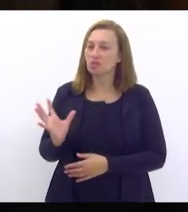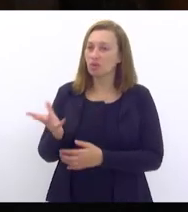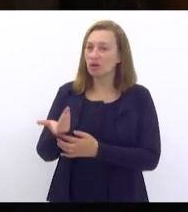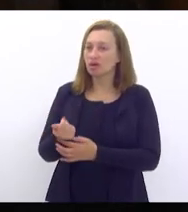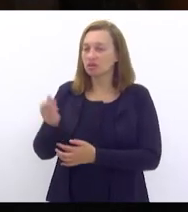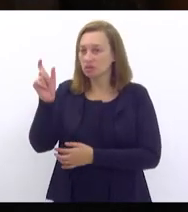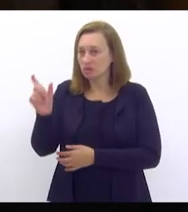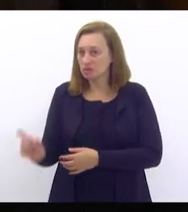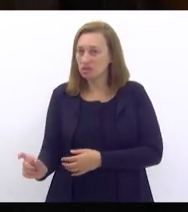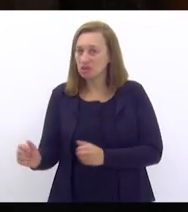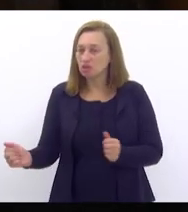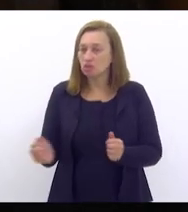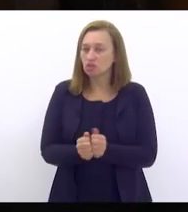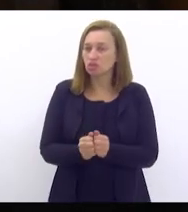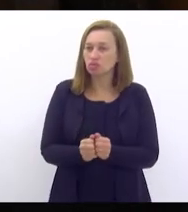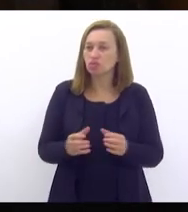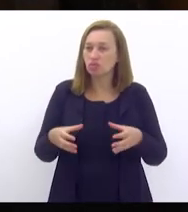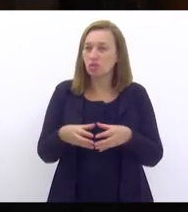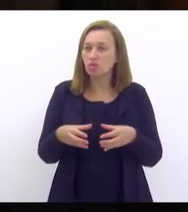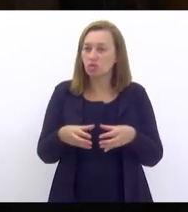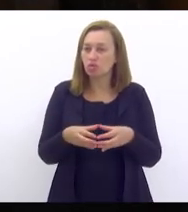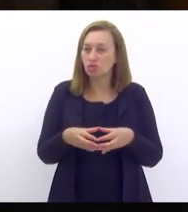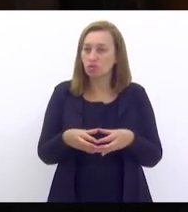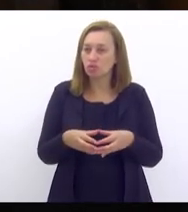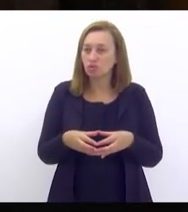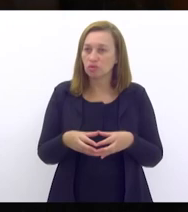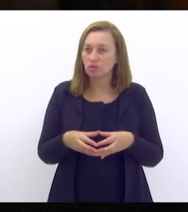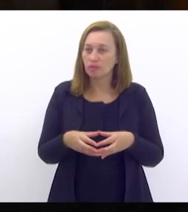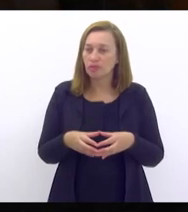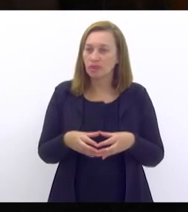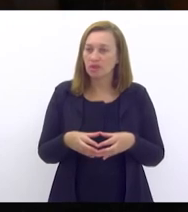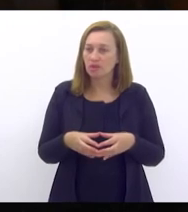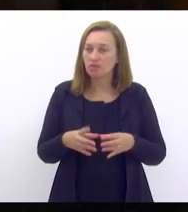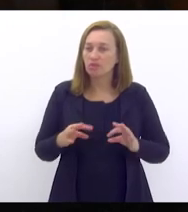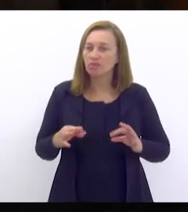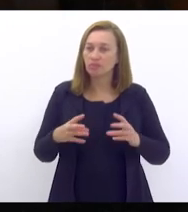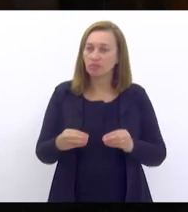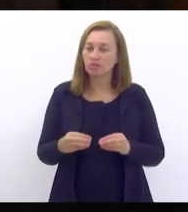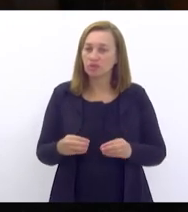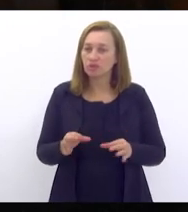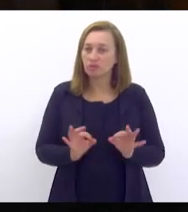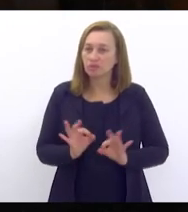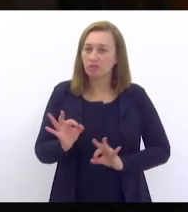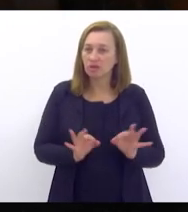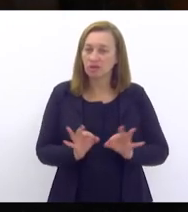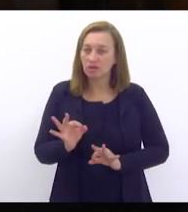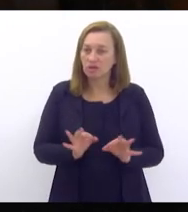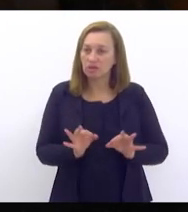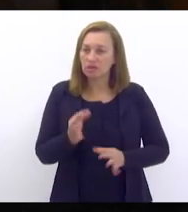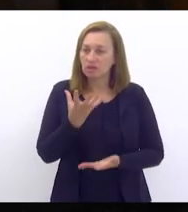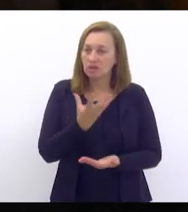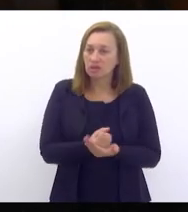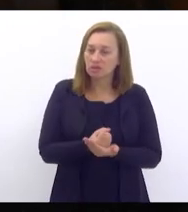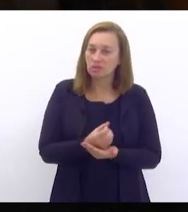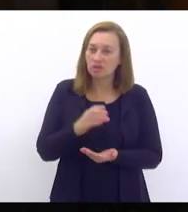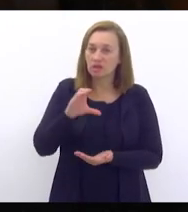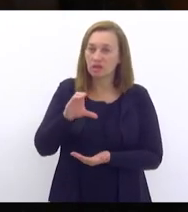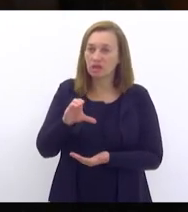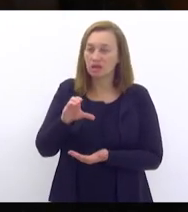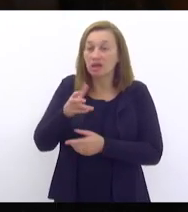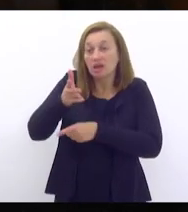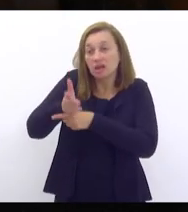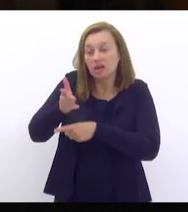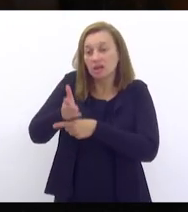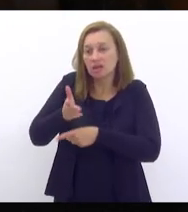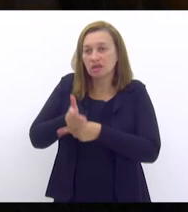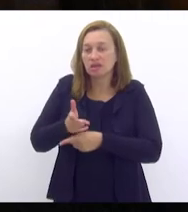sua produção, fez todo o licenciamento necessário para a gravação de um clipe da comunidade,